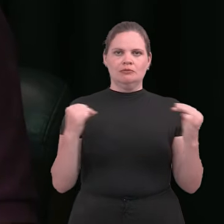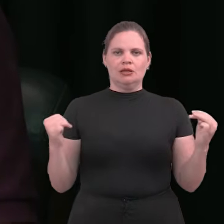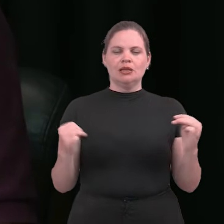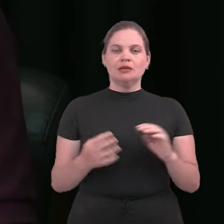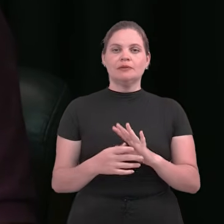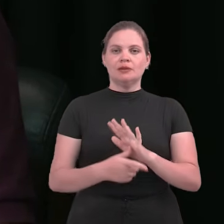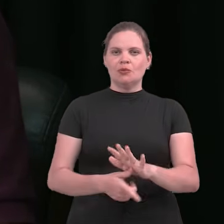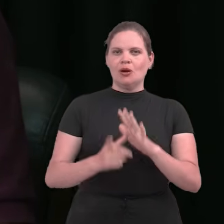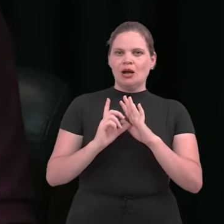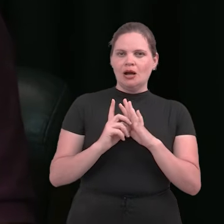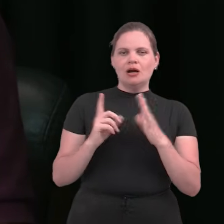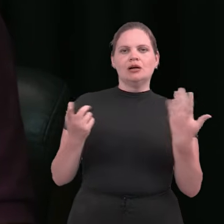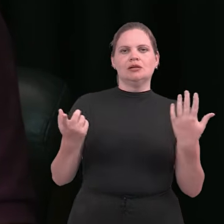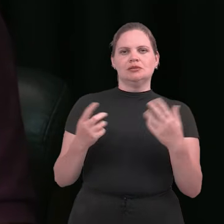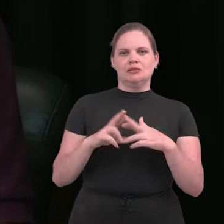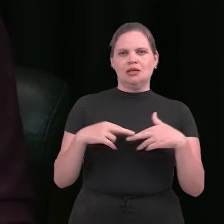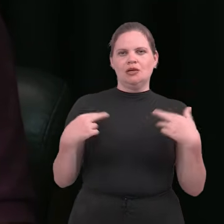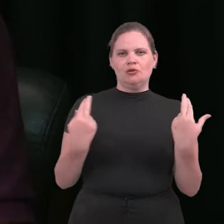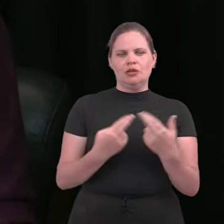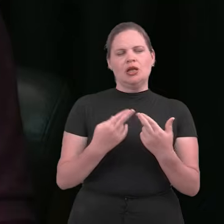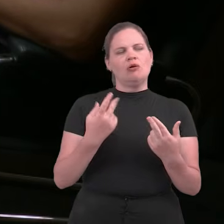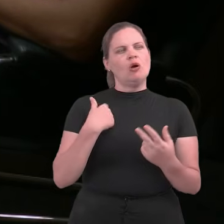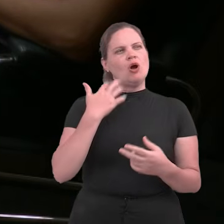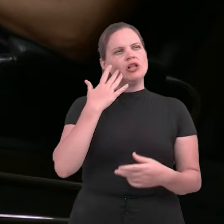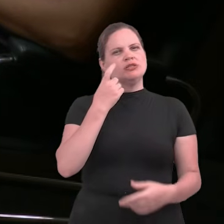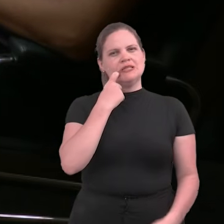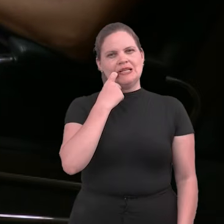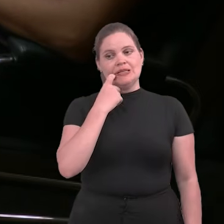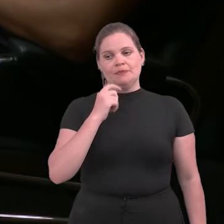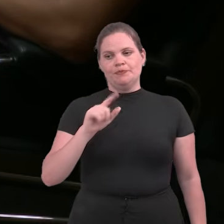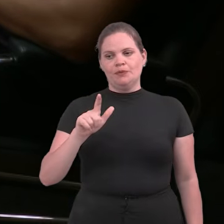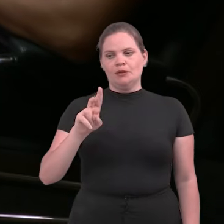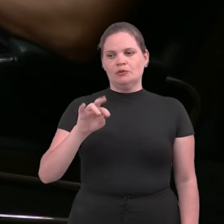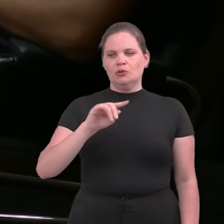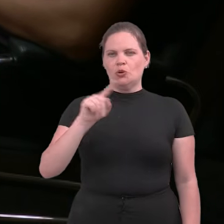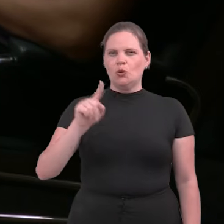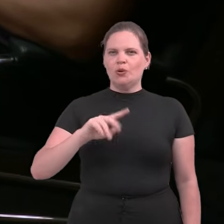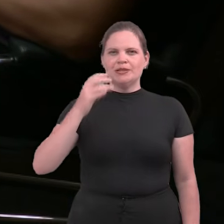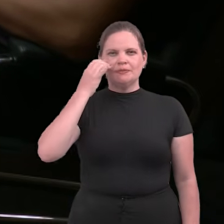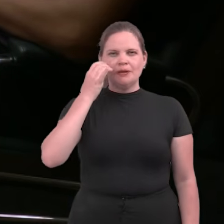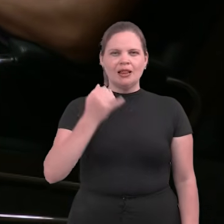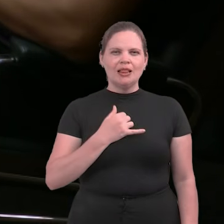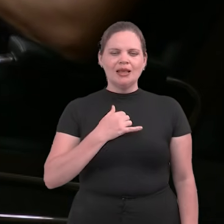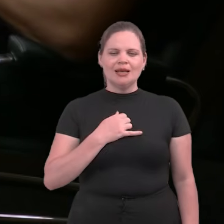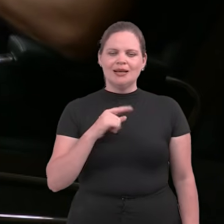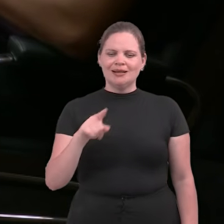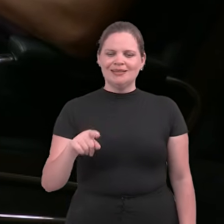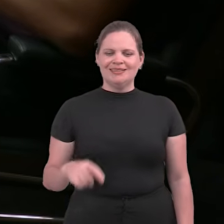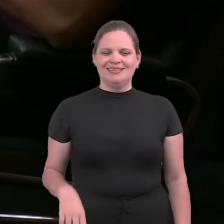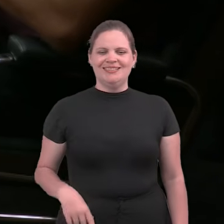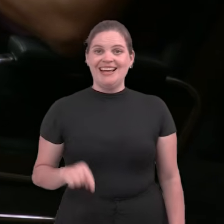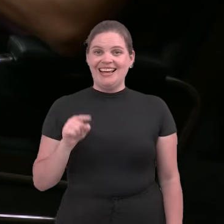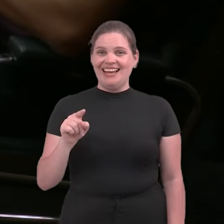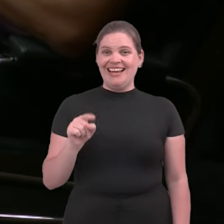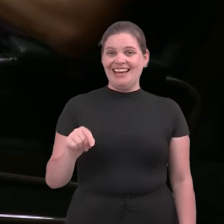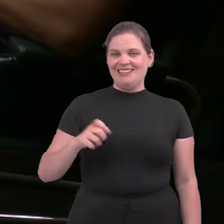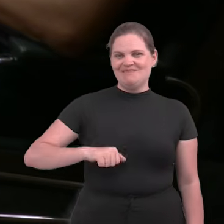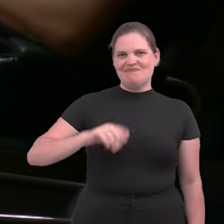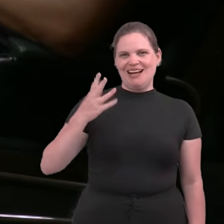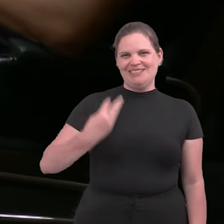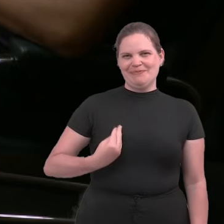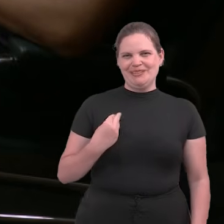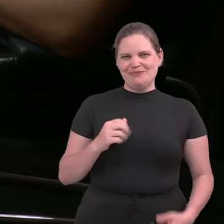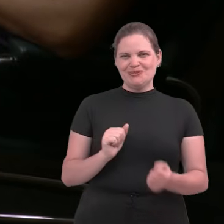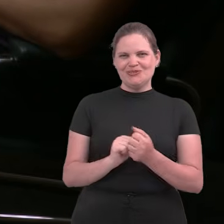antes dessa reunião de obreiros, numa sexta-feira, o Luiz me liga. Que o Luiz, assim... Faz parte da trajetória,